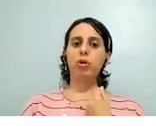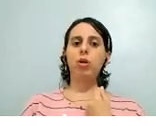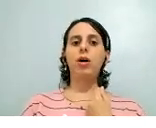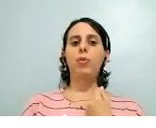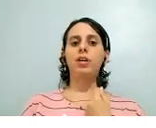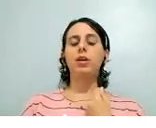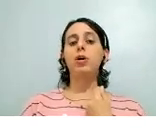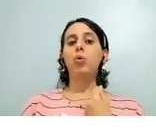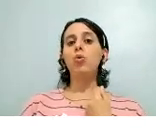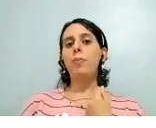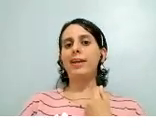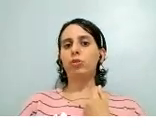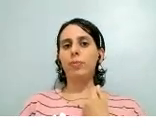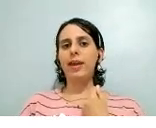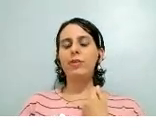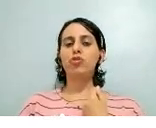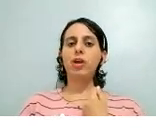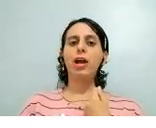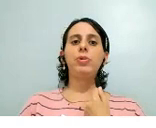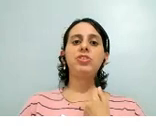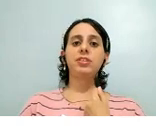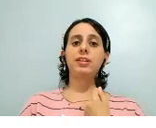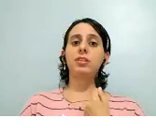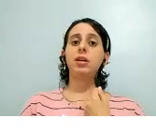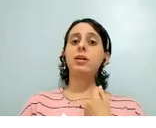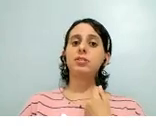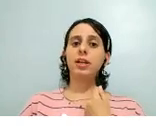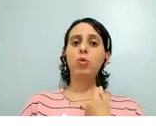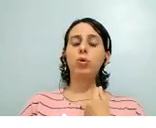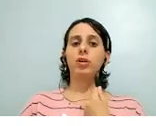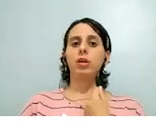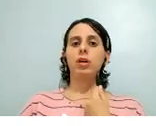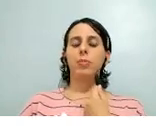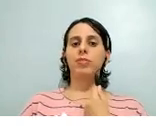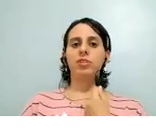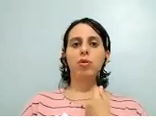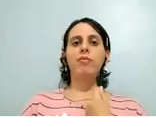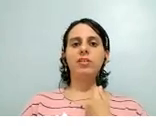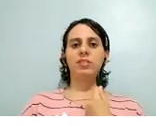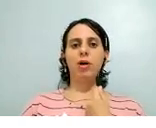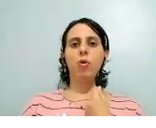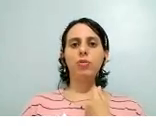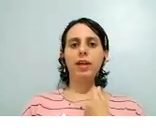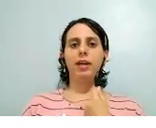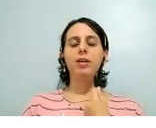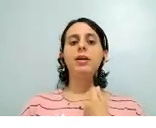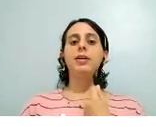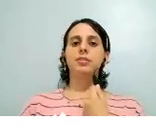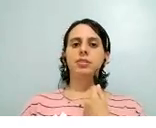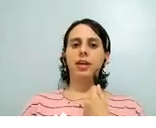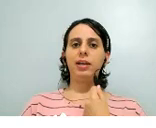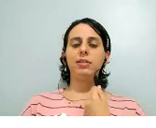o que eles colocam aí? 1,5 metro já é uma distância segura para você conversar com